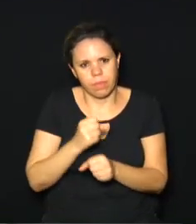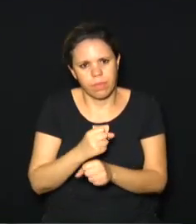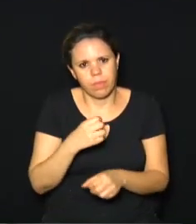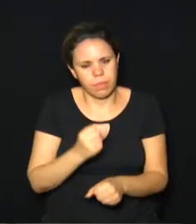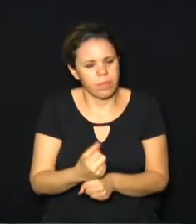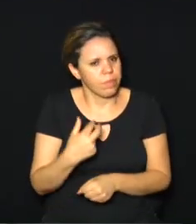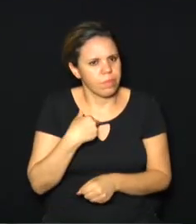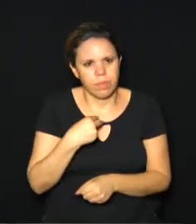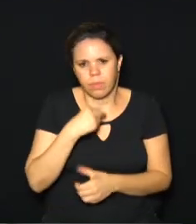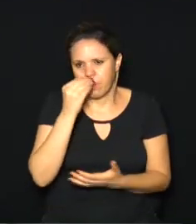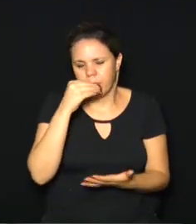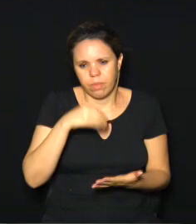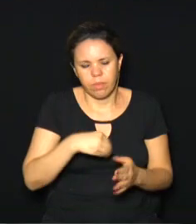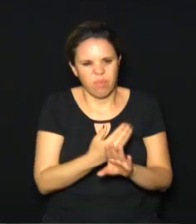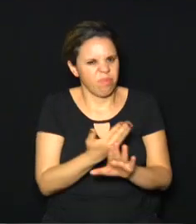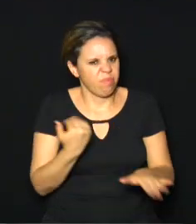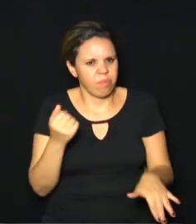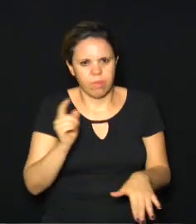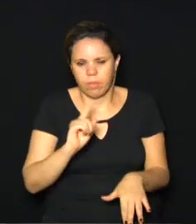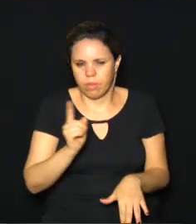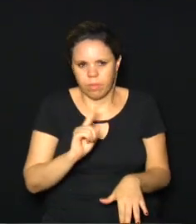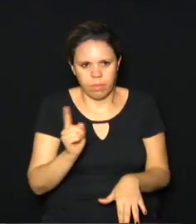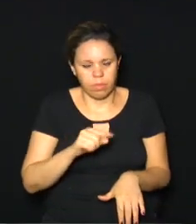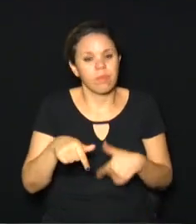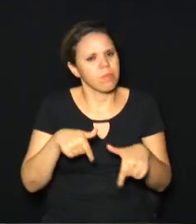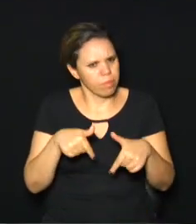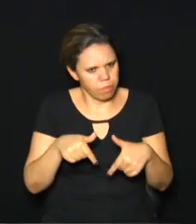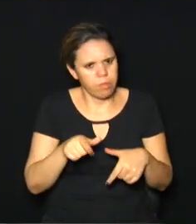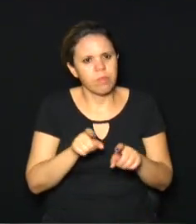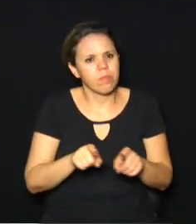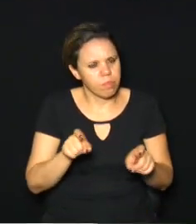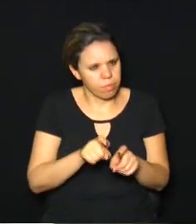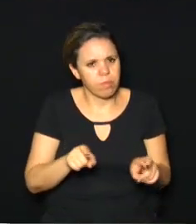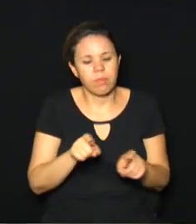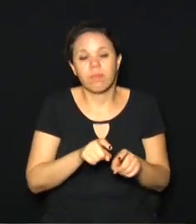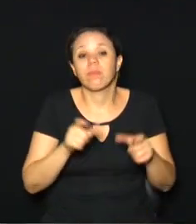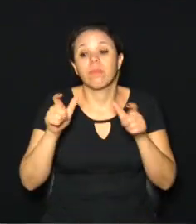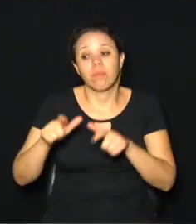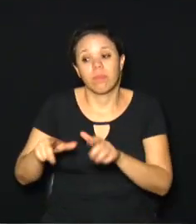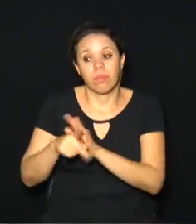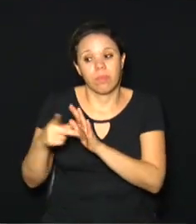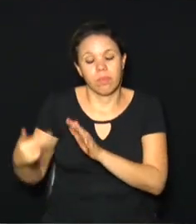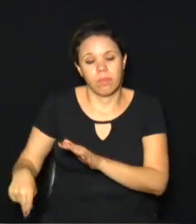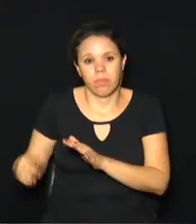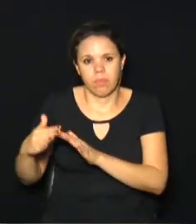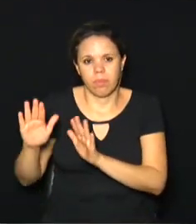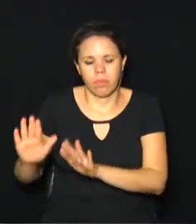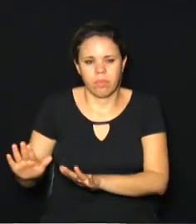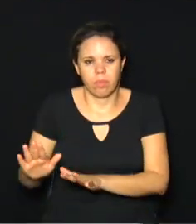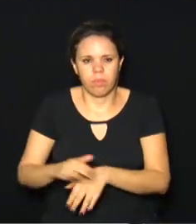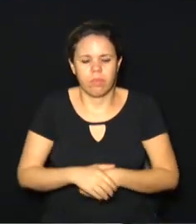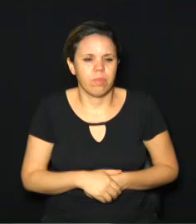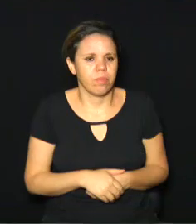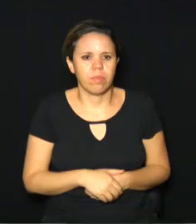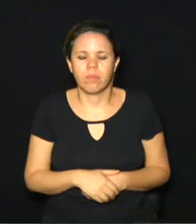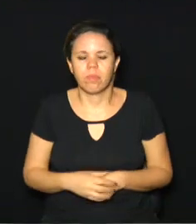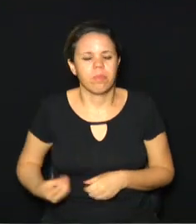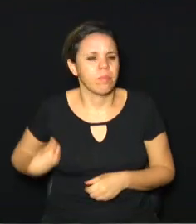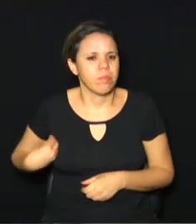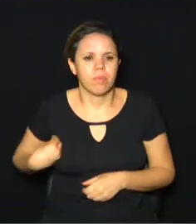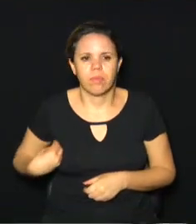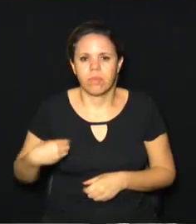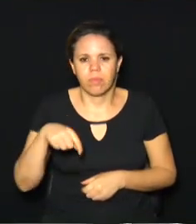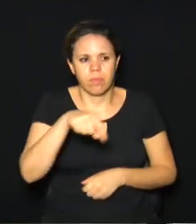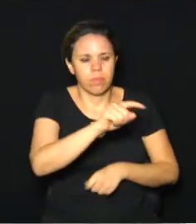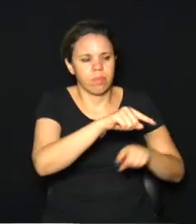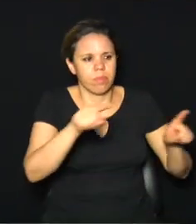ser contado como um afastamento, ele não está afastado, ele está trabalhando, não está no local de trabalho, né? Não está vamos